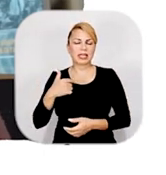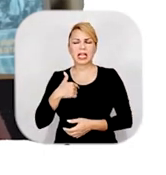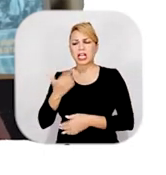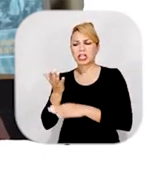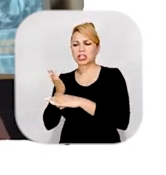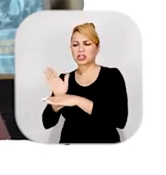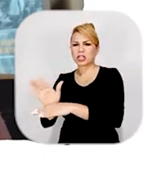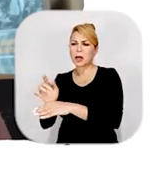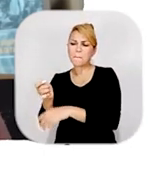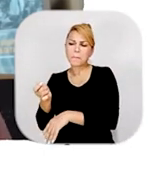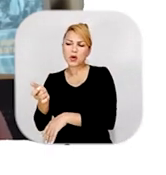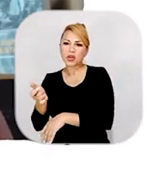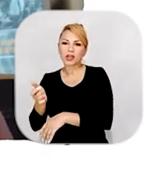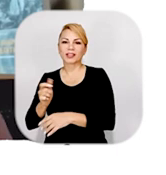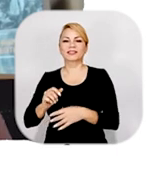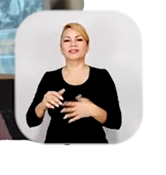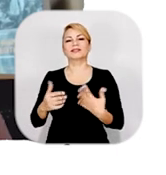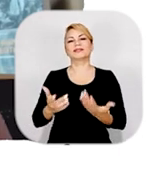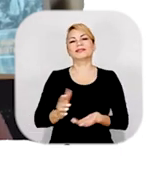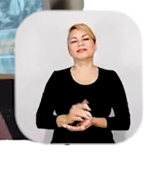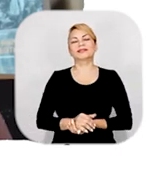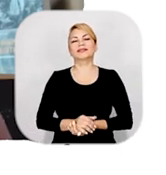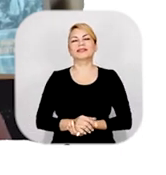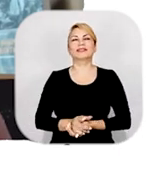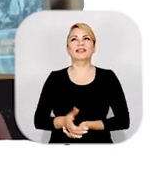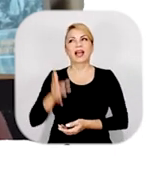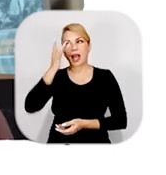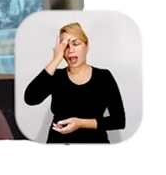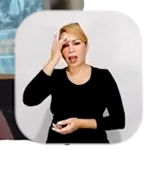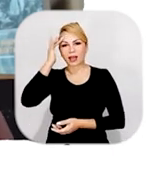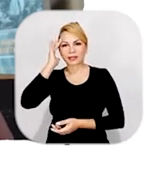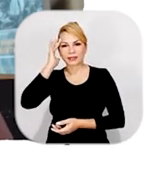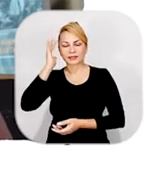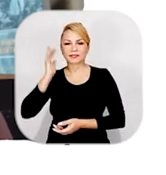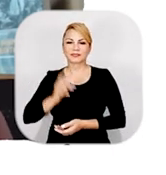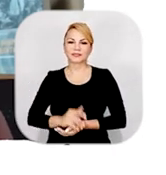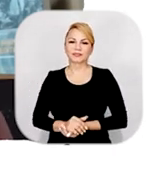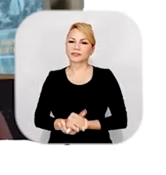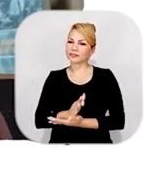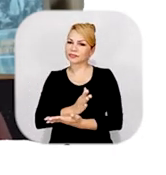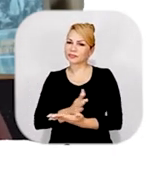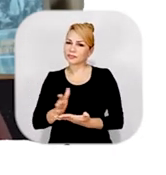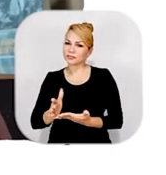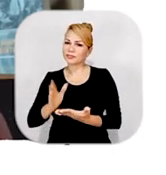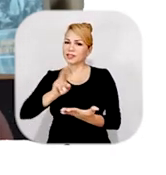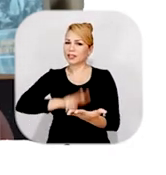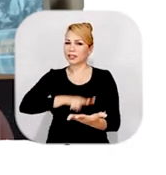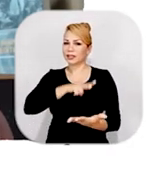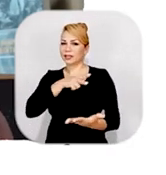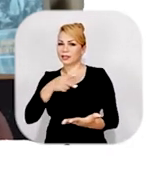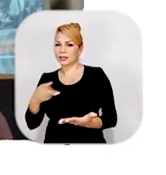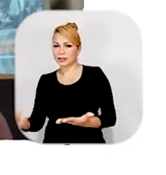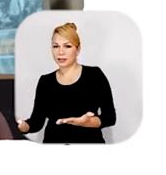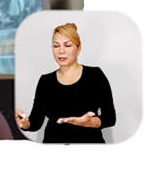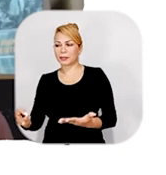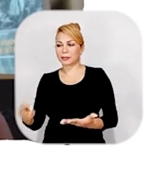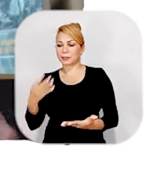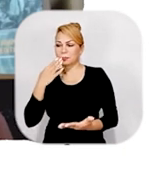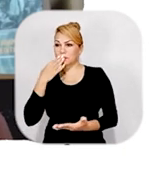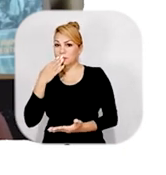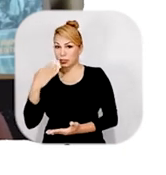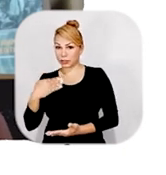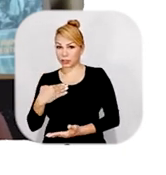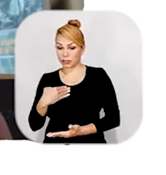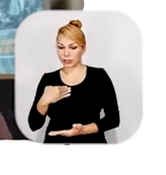ajudar um pouquinho, assim, né, só um pouquinho. Aí a pessoa, ela, quando começou a traduzir, ela pediu para ler, então ela ficou